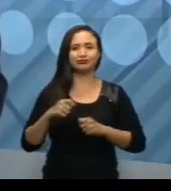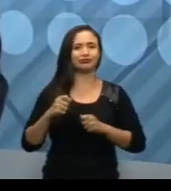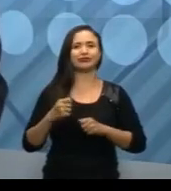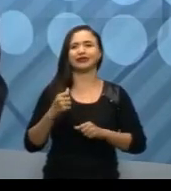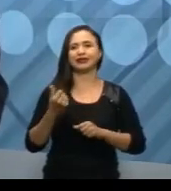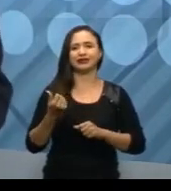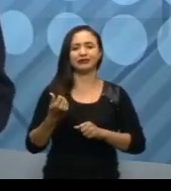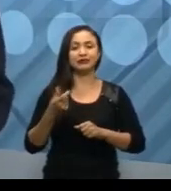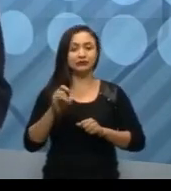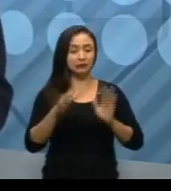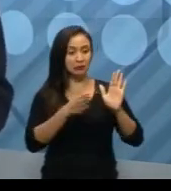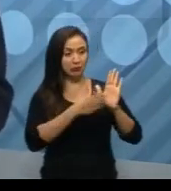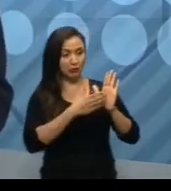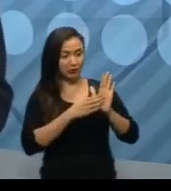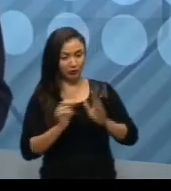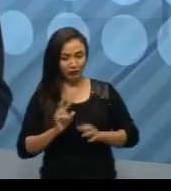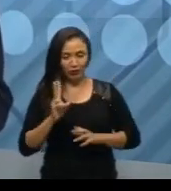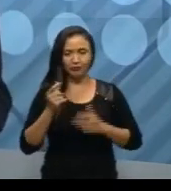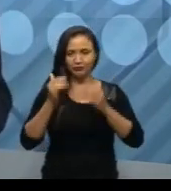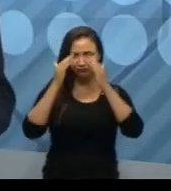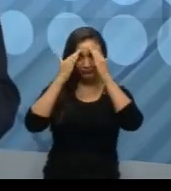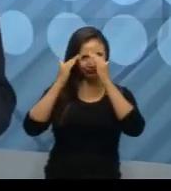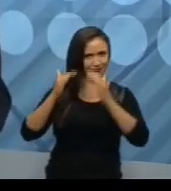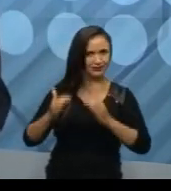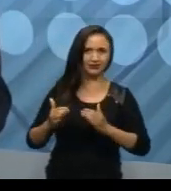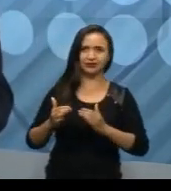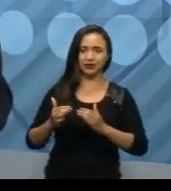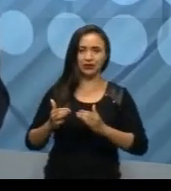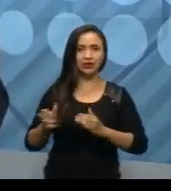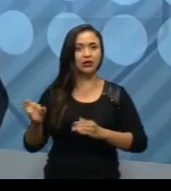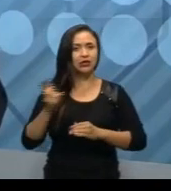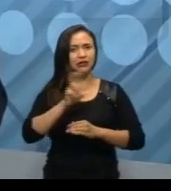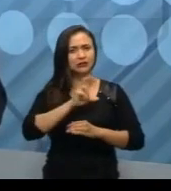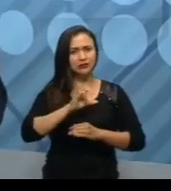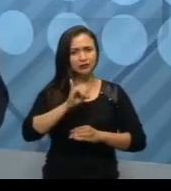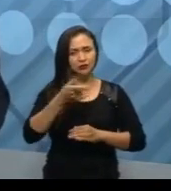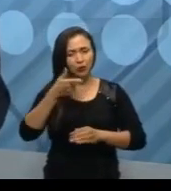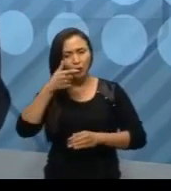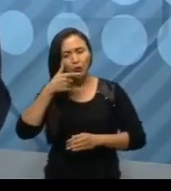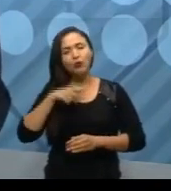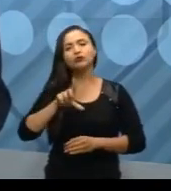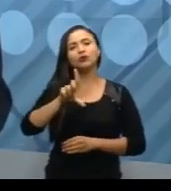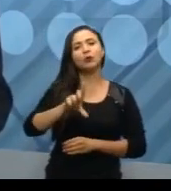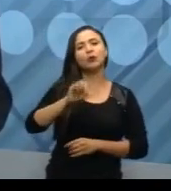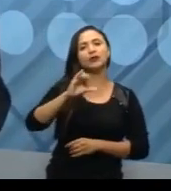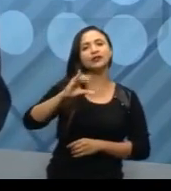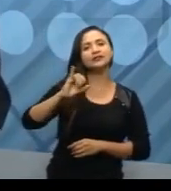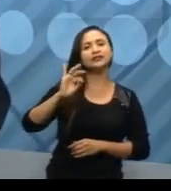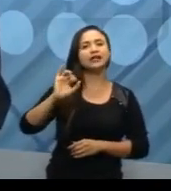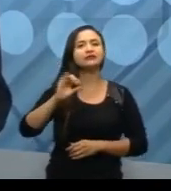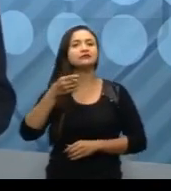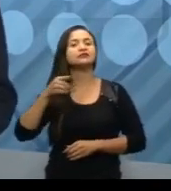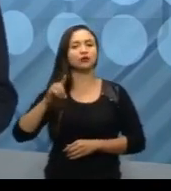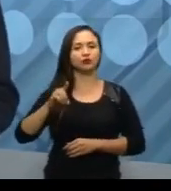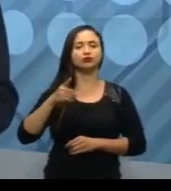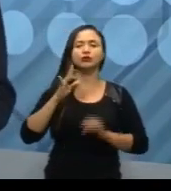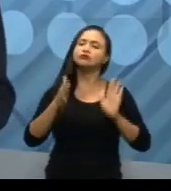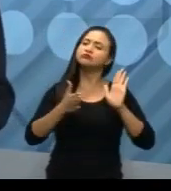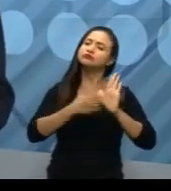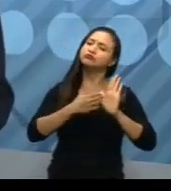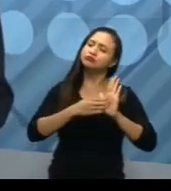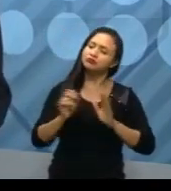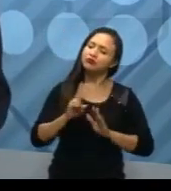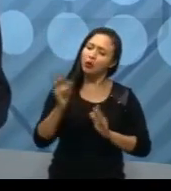um valor, você tem que cumprir aquele valor. Quando a gente passa numa licitação, ganha a licitação, né? E prometeu aquele valor